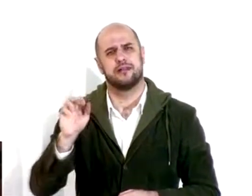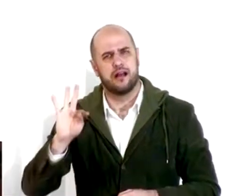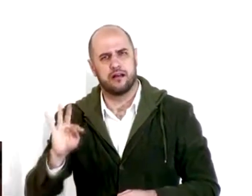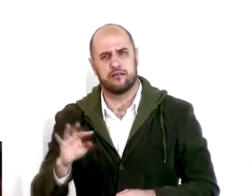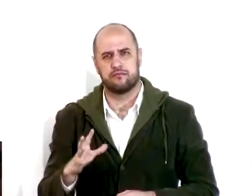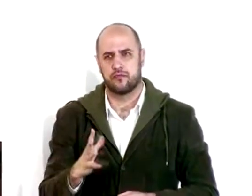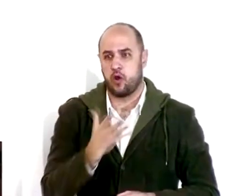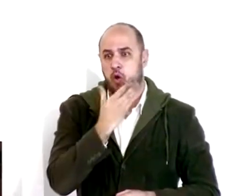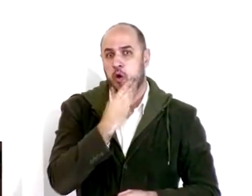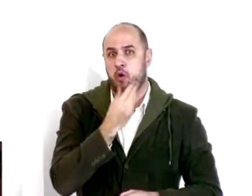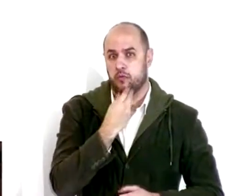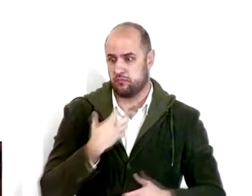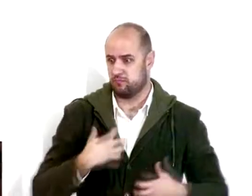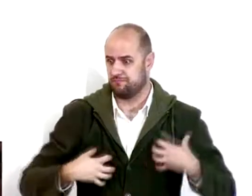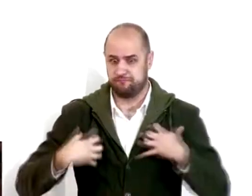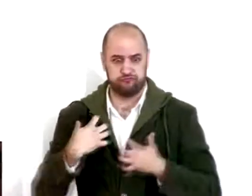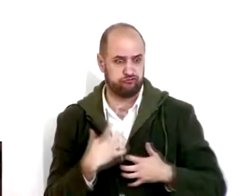inquieto,